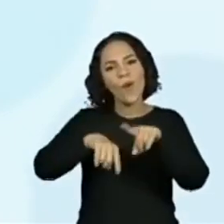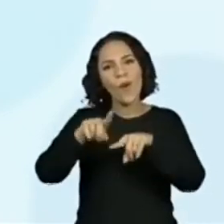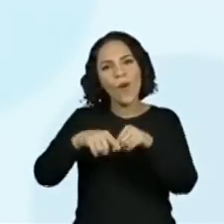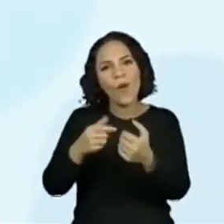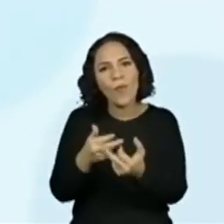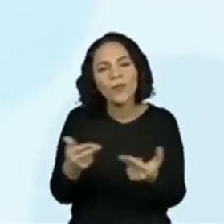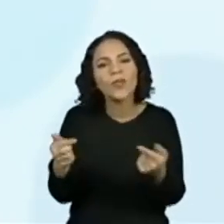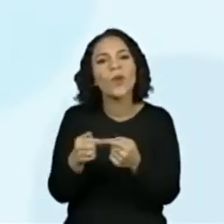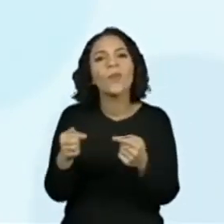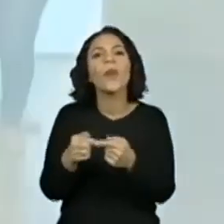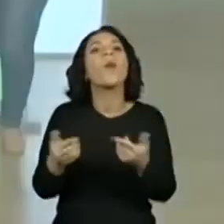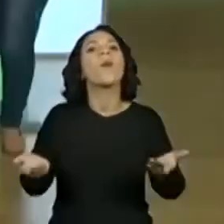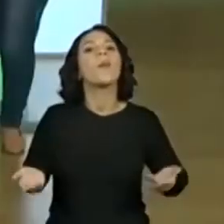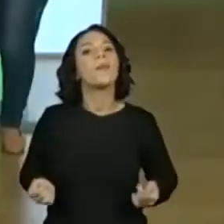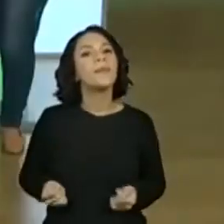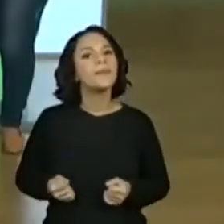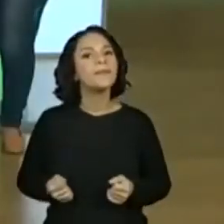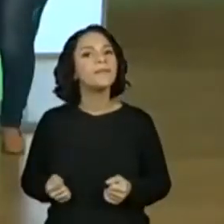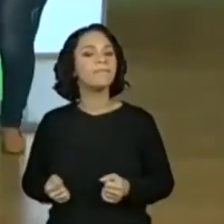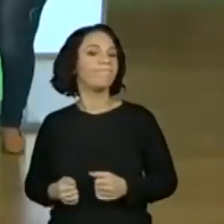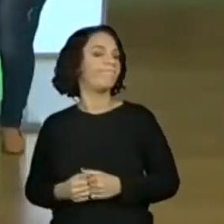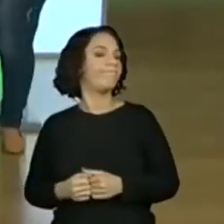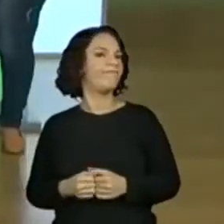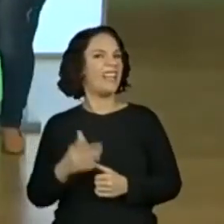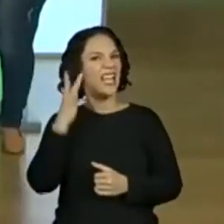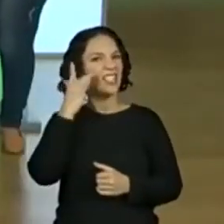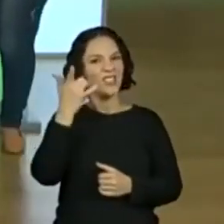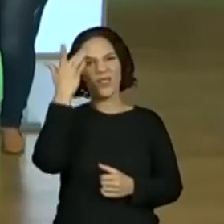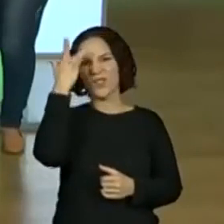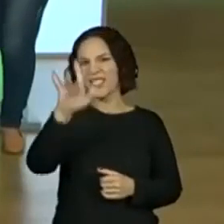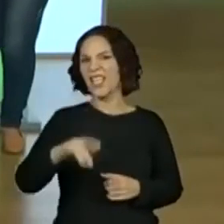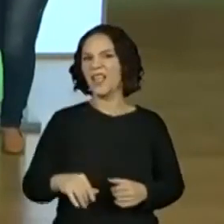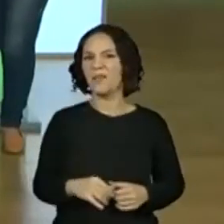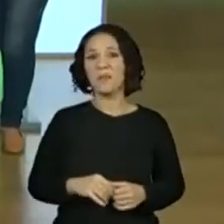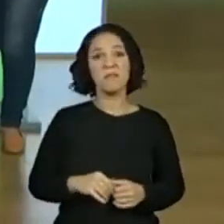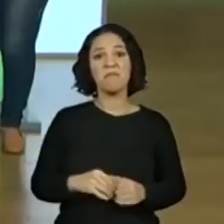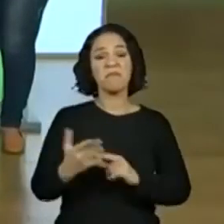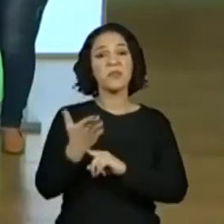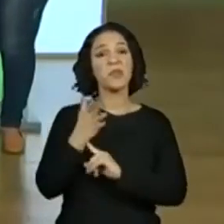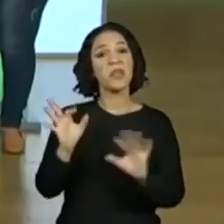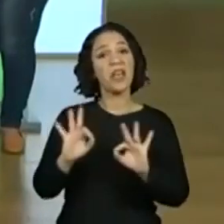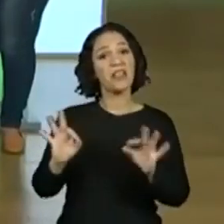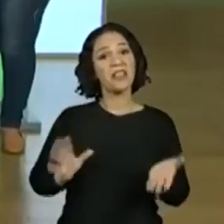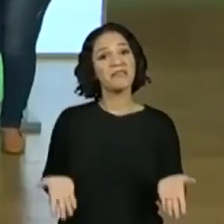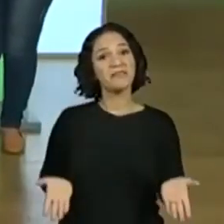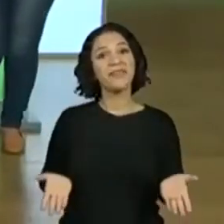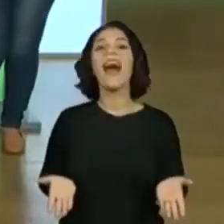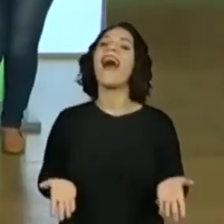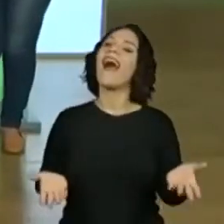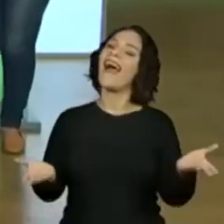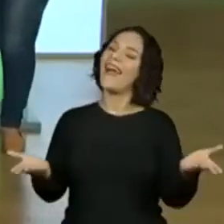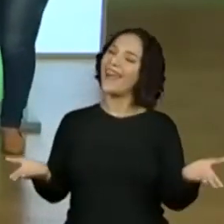esperar. Vamos esperar? Acho que eles não sabem. Não sabem? Não apareceu nada ainda.